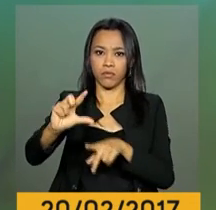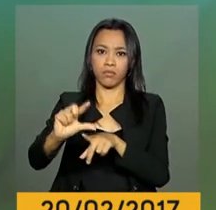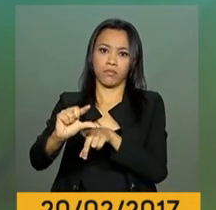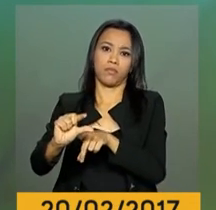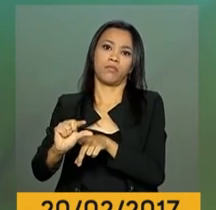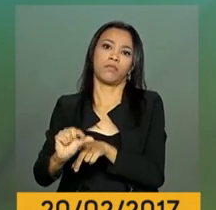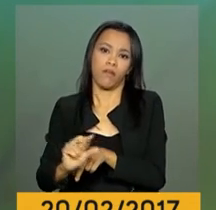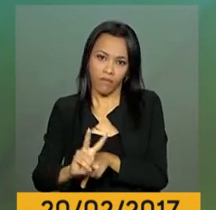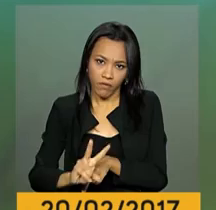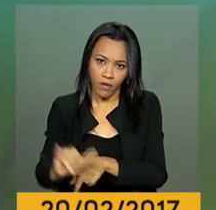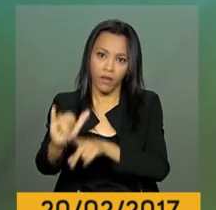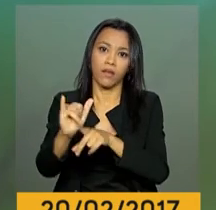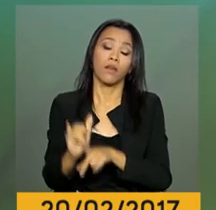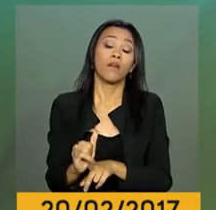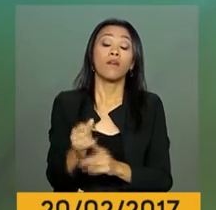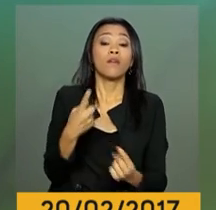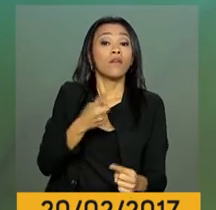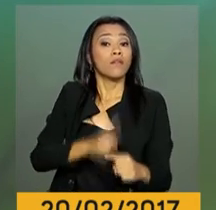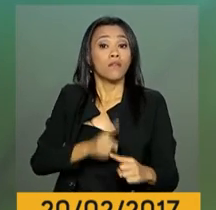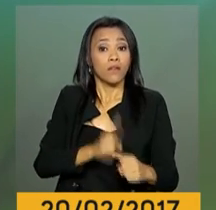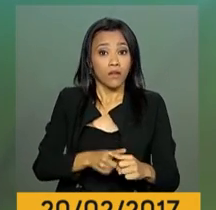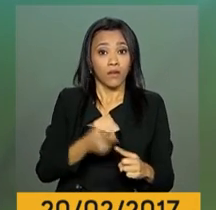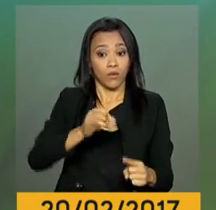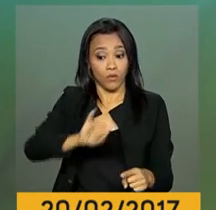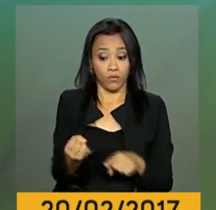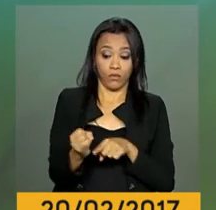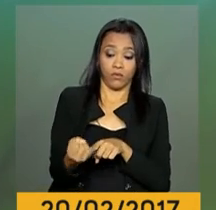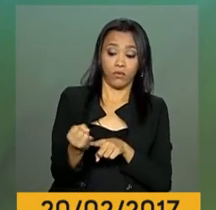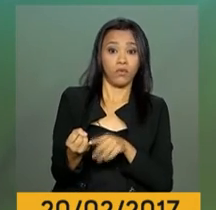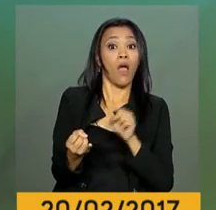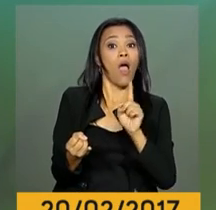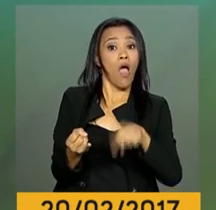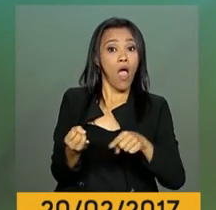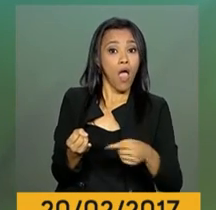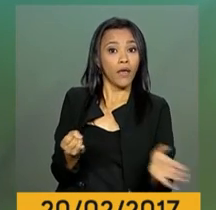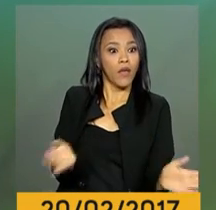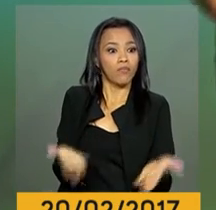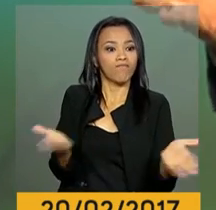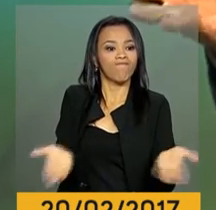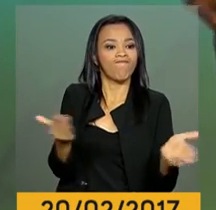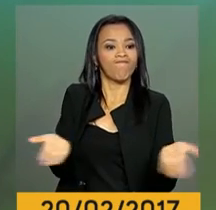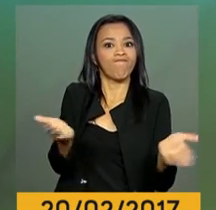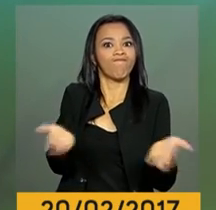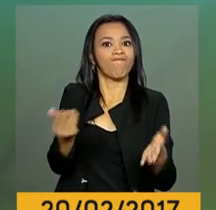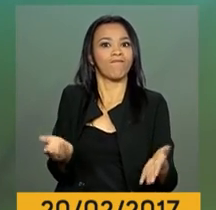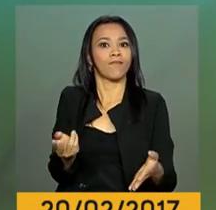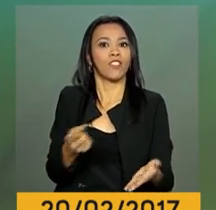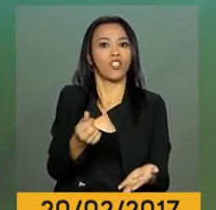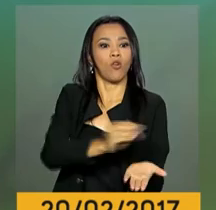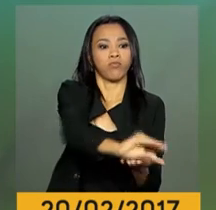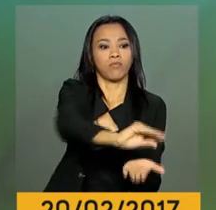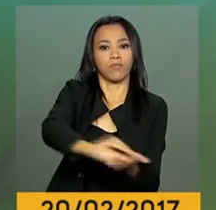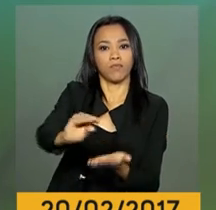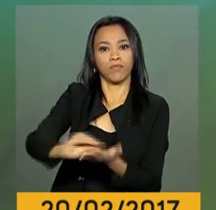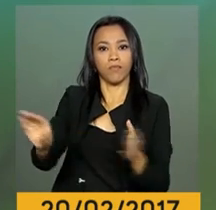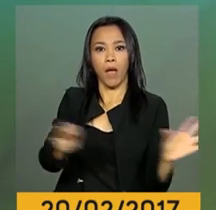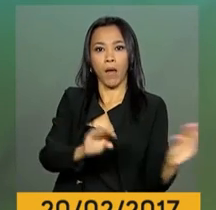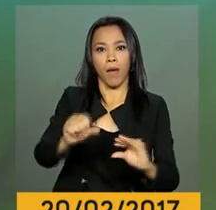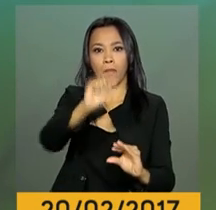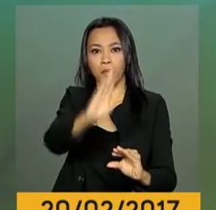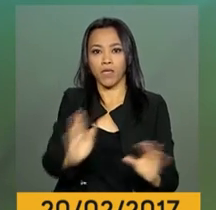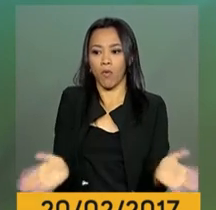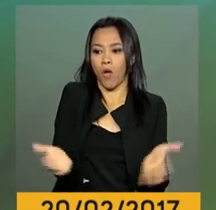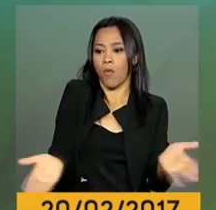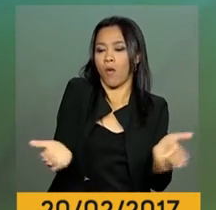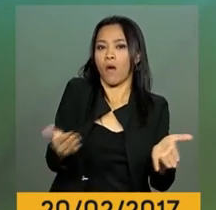importante que os juros reais sejam incentivadores do investimento, e com juros muito altos, você teme o